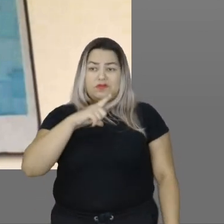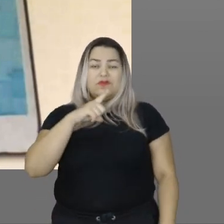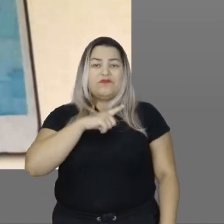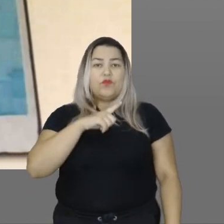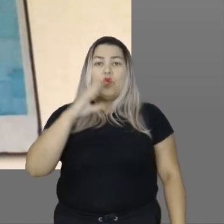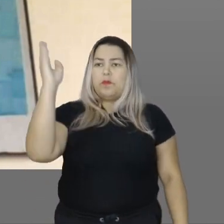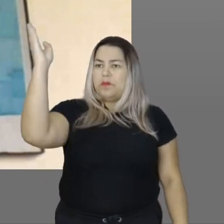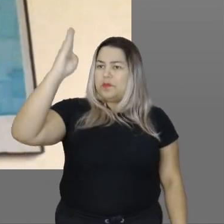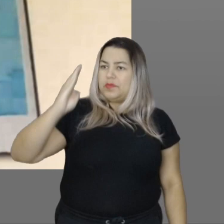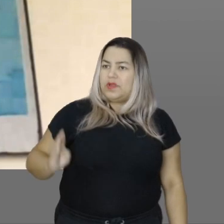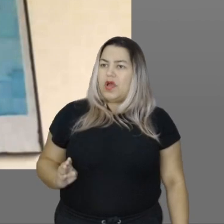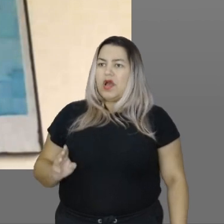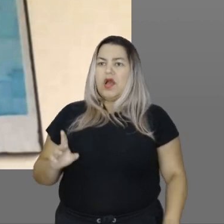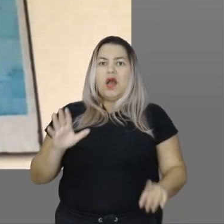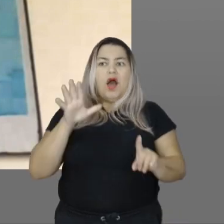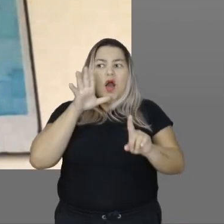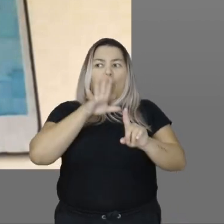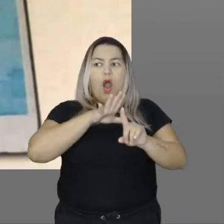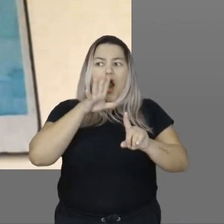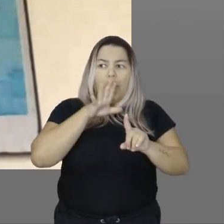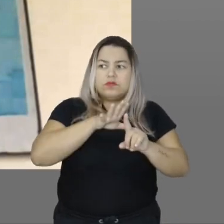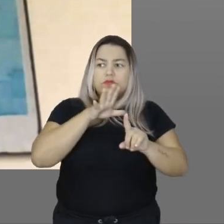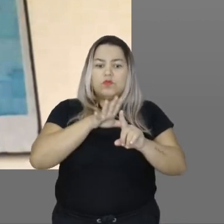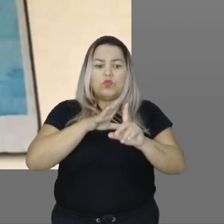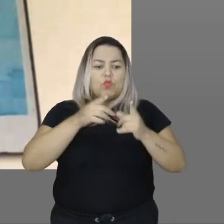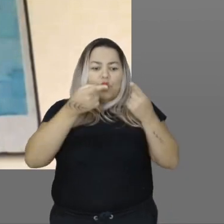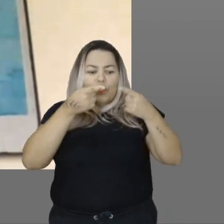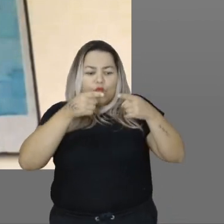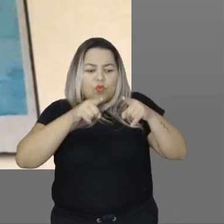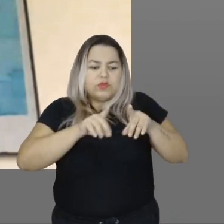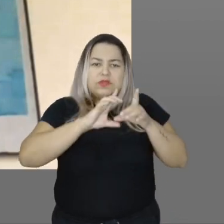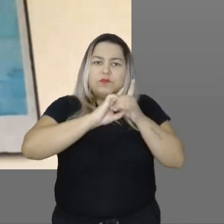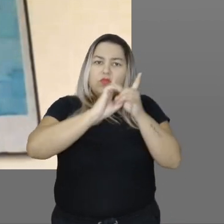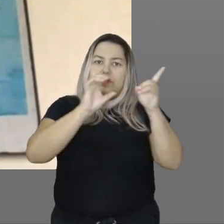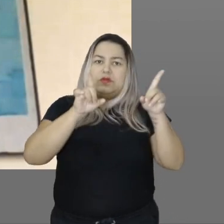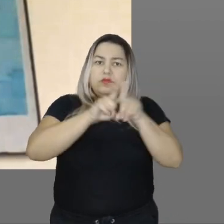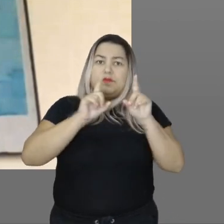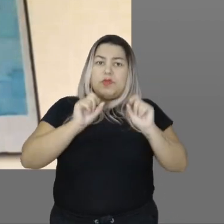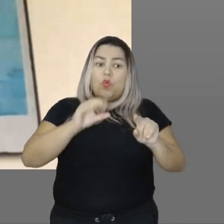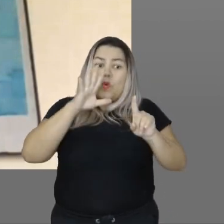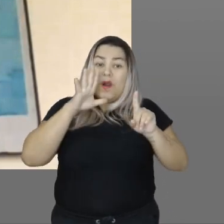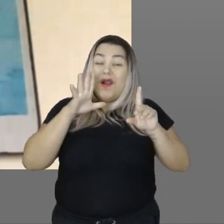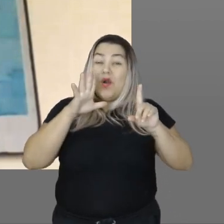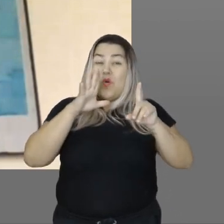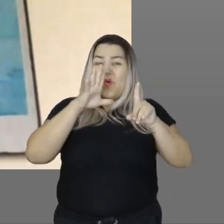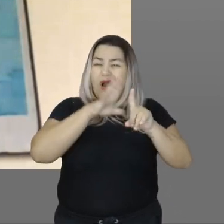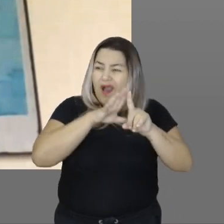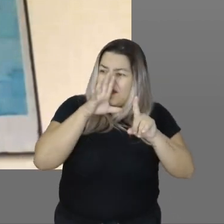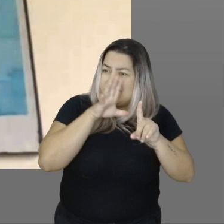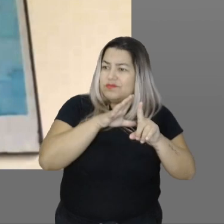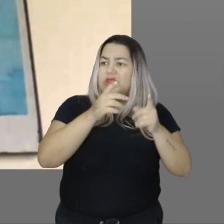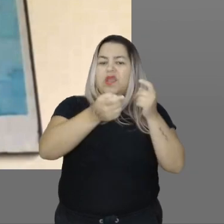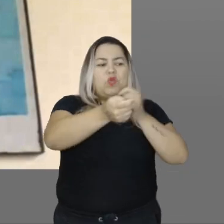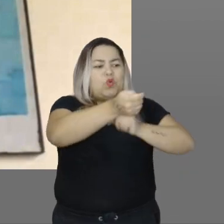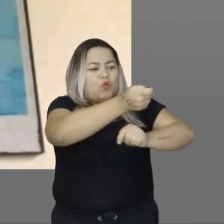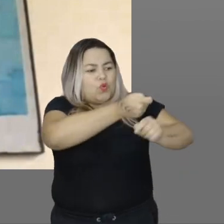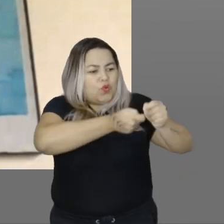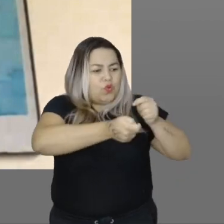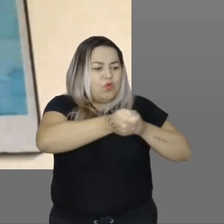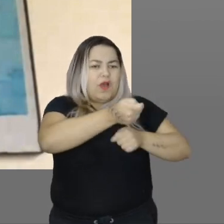vivia um ataque brutal contra a sua democracia, vivia um ataque brutal contra a sua economia